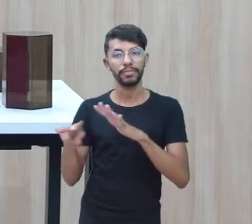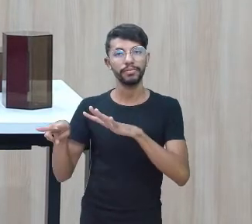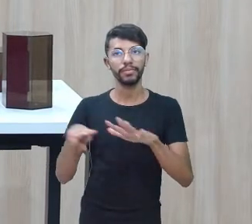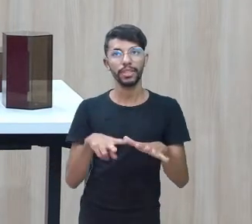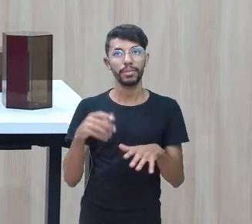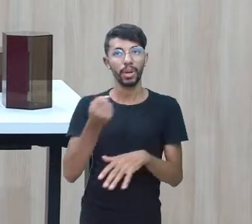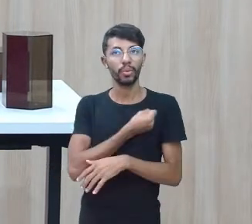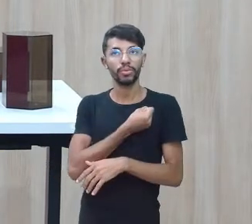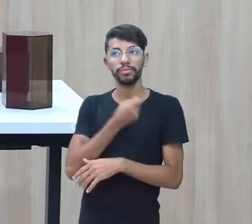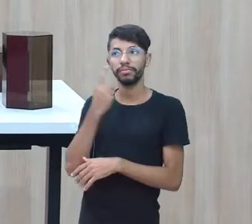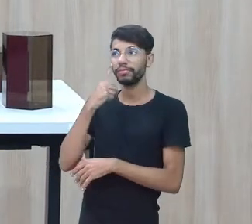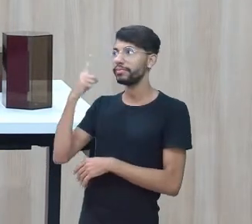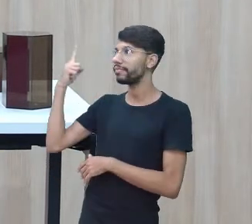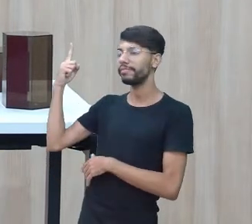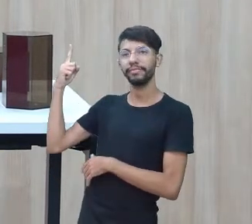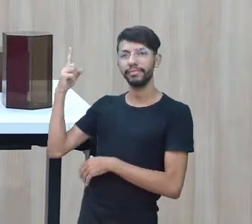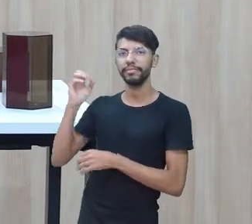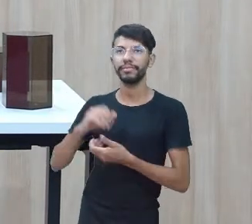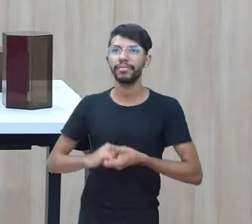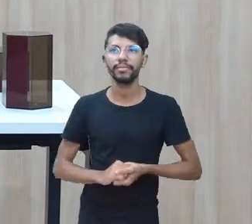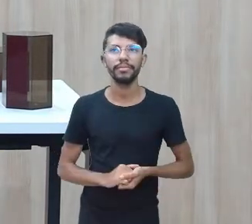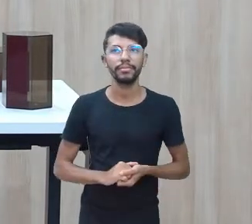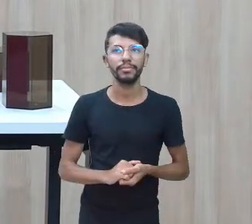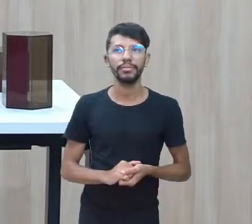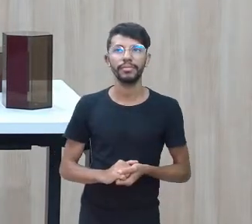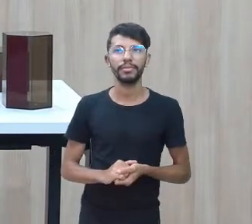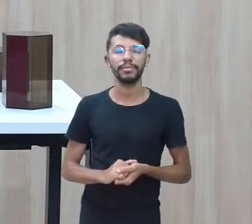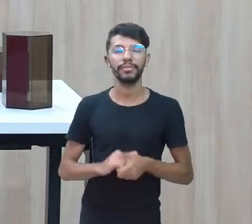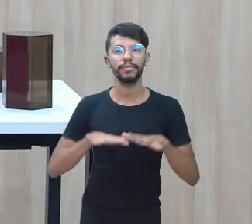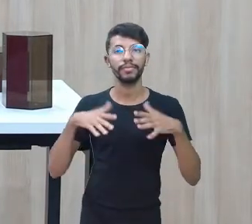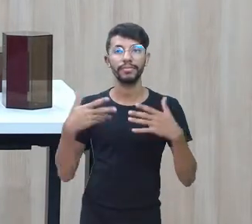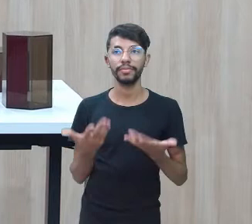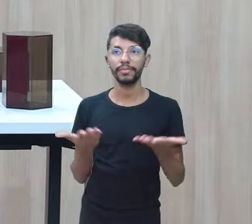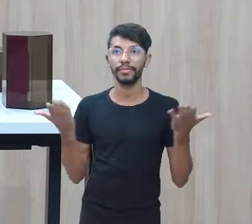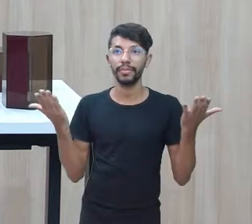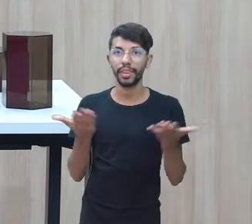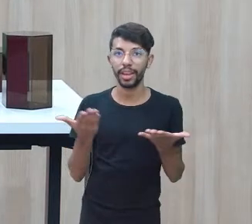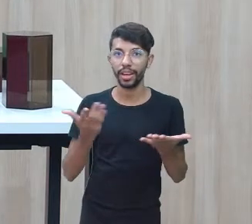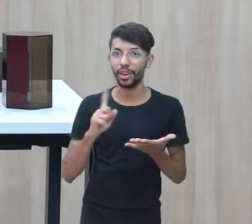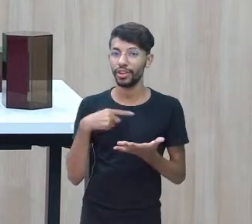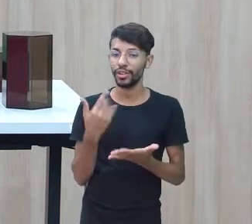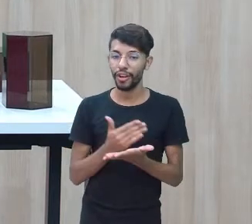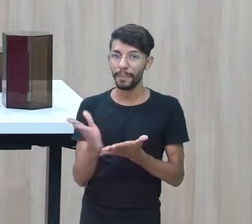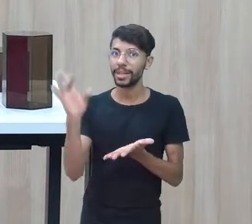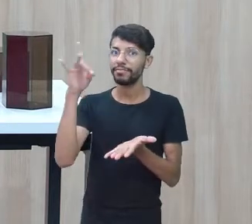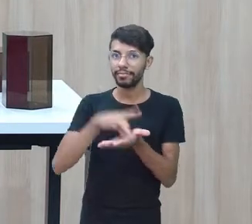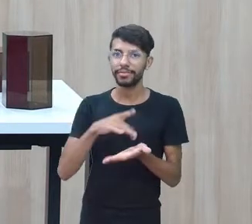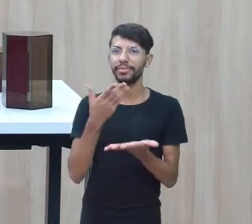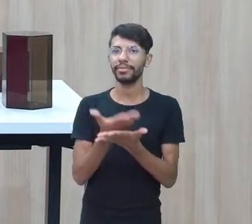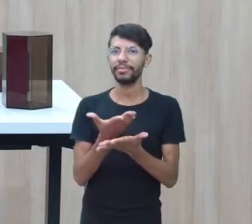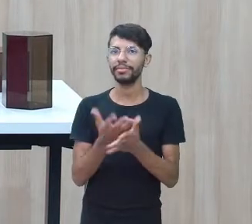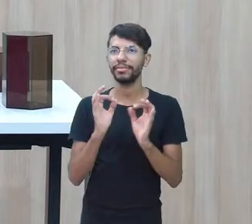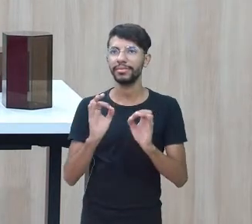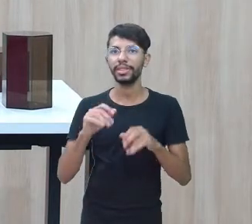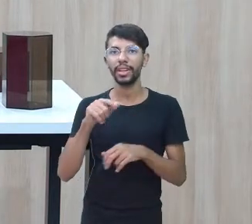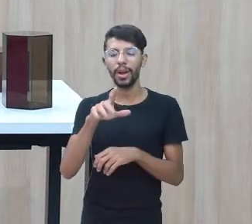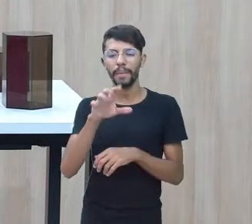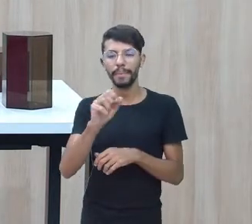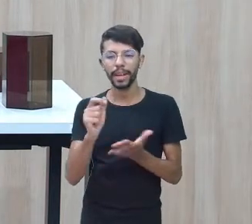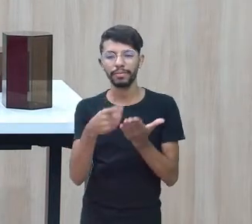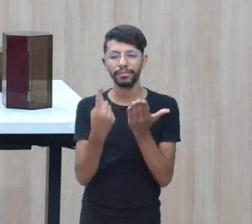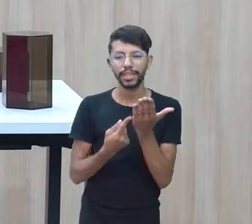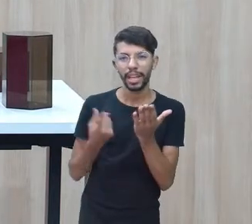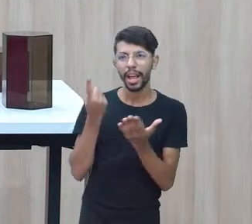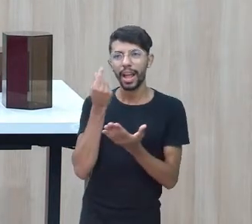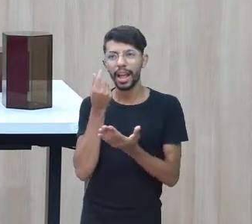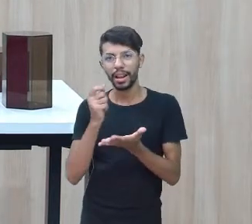ministrando nas aulas, tá certo? Então, agora a gente vai começar de fato a nossa aula. Pega aí o teu caderno, o teu lápis para fazer